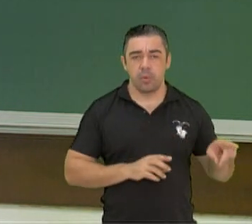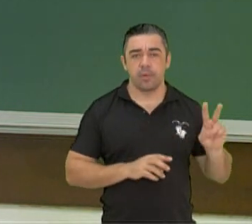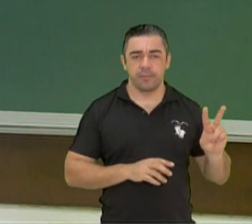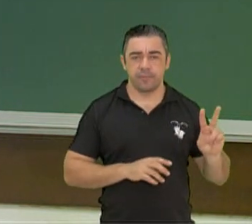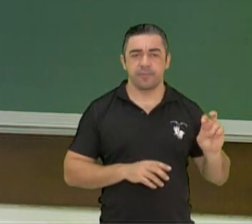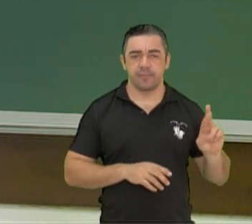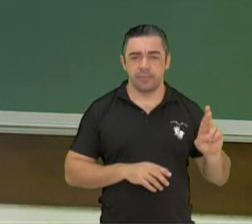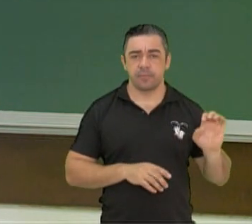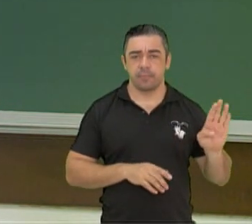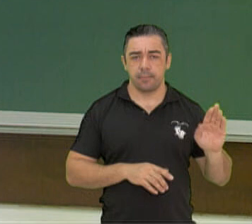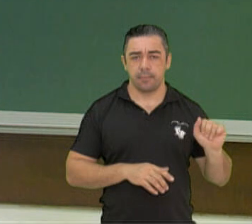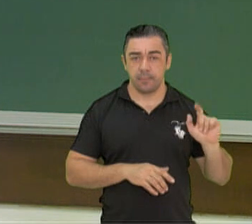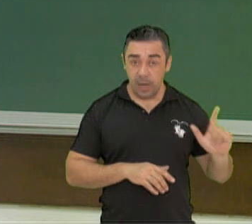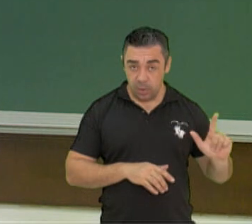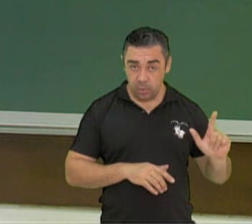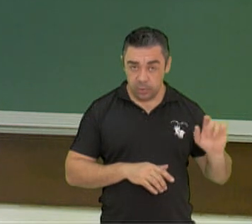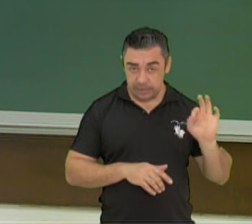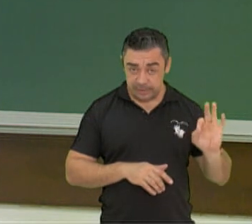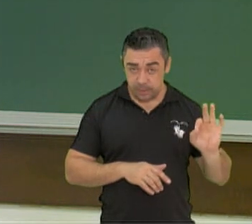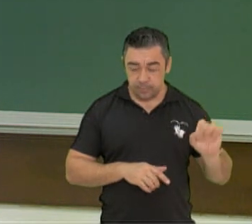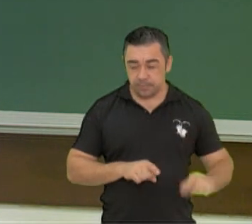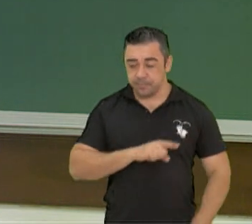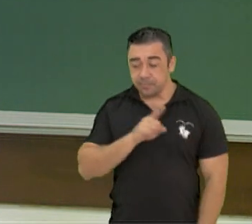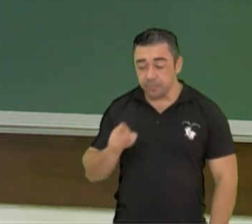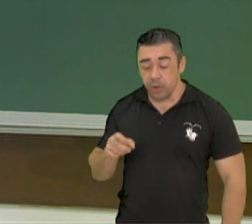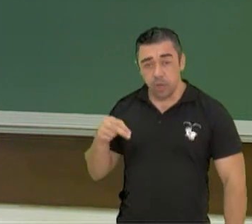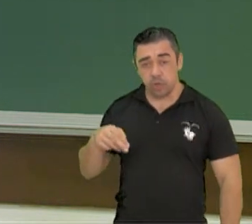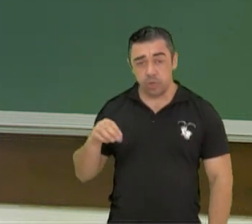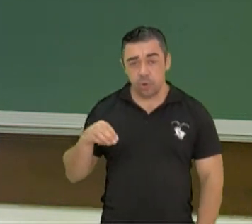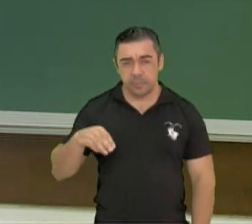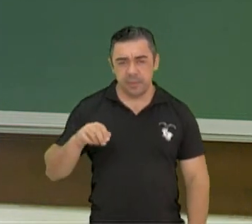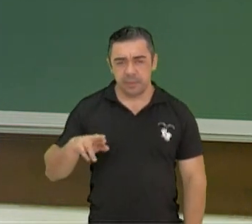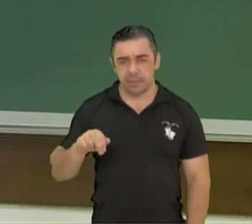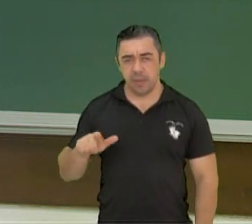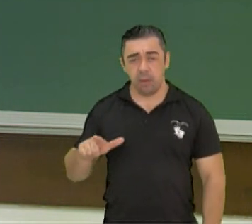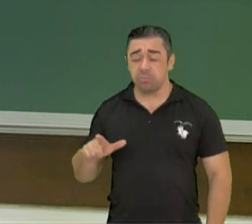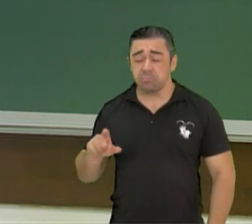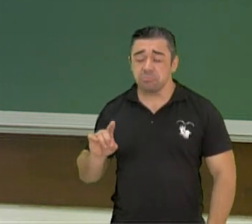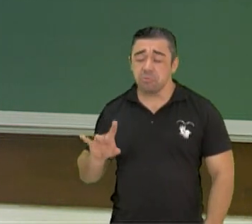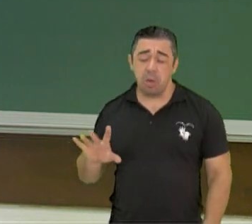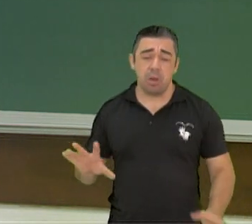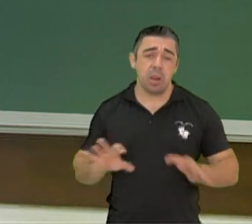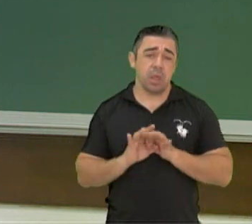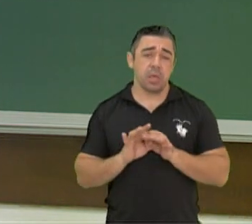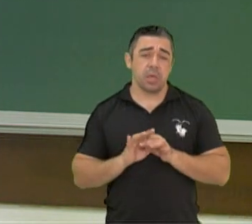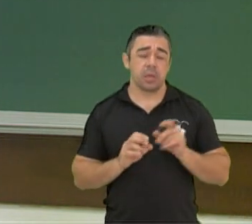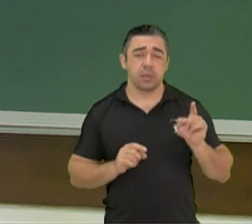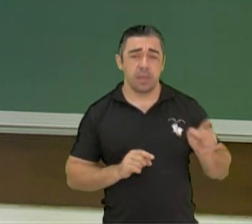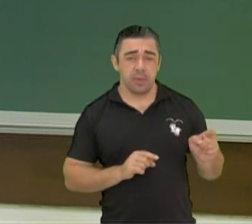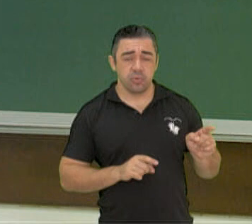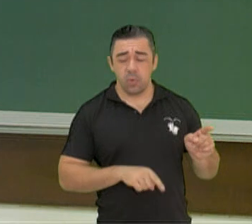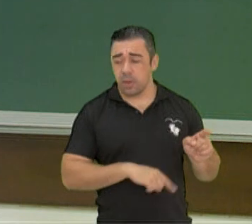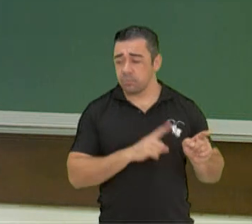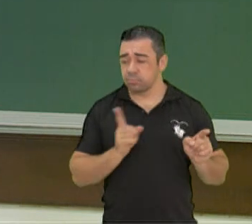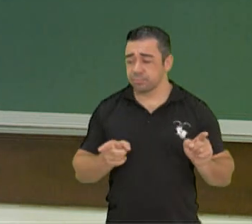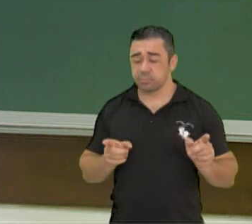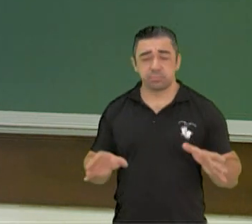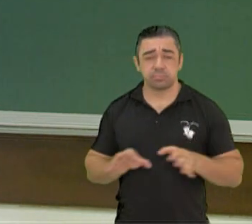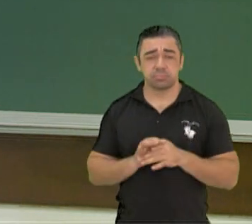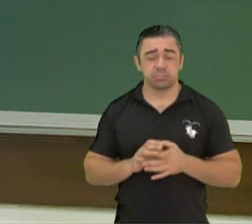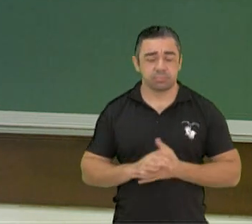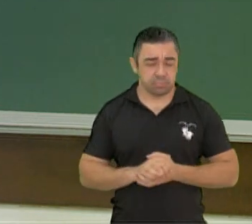aconteça a mensagem que eu quero, certo? Já o verbo de ligação não, ele está ligando o sujeito ao predicativo. Se